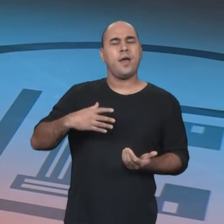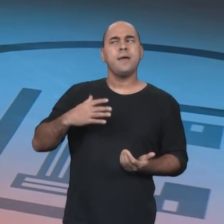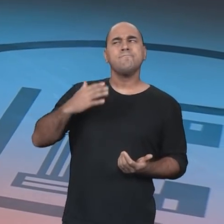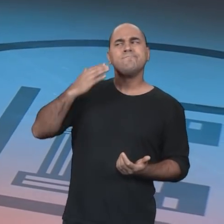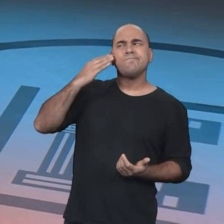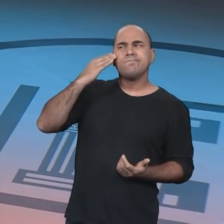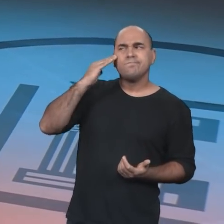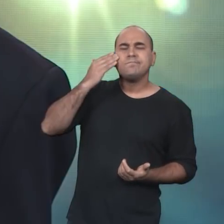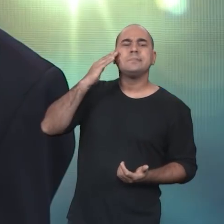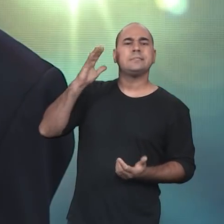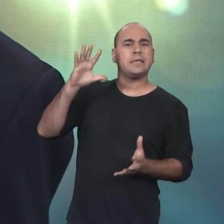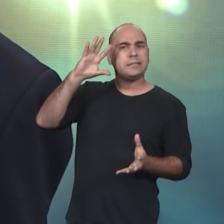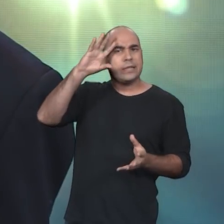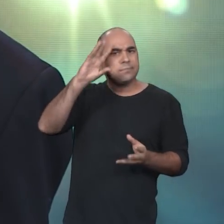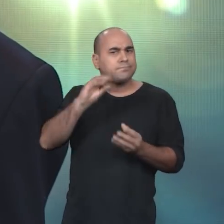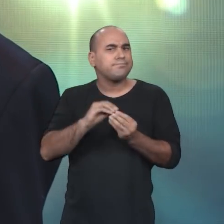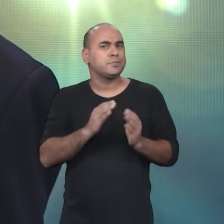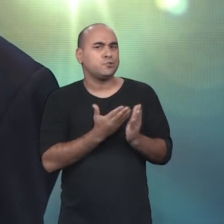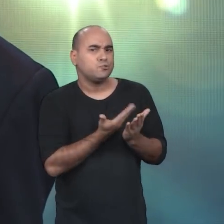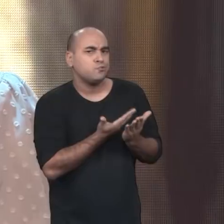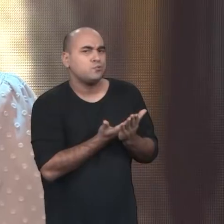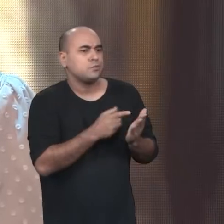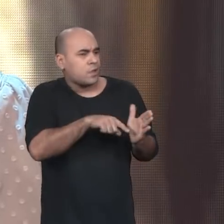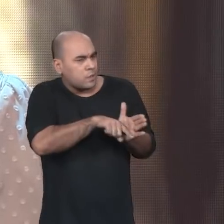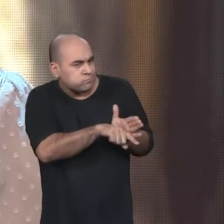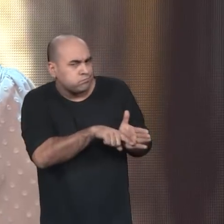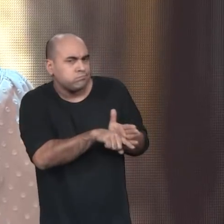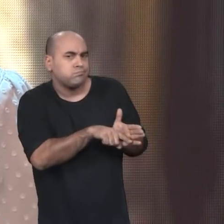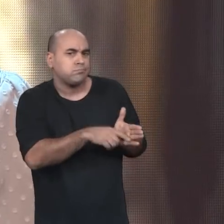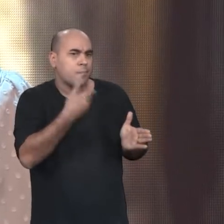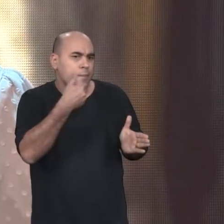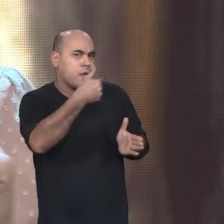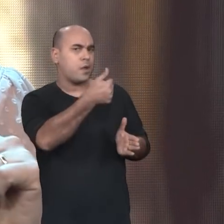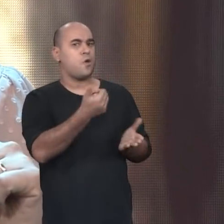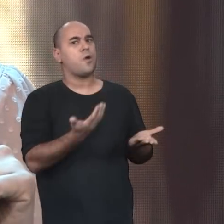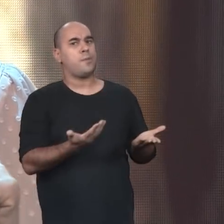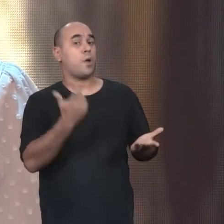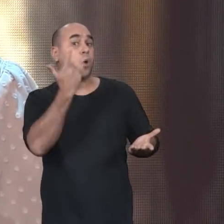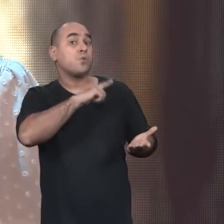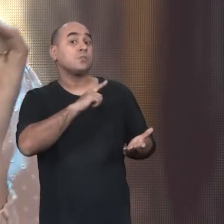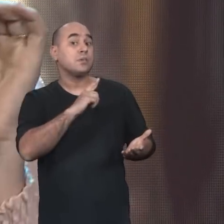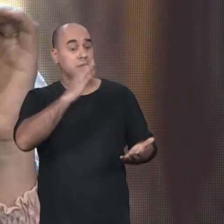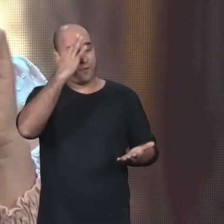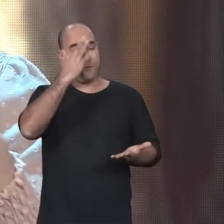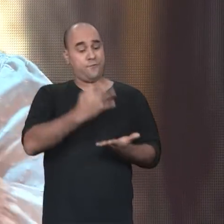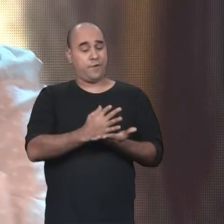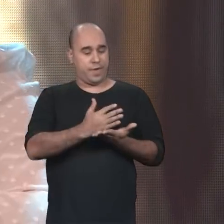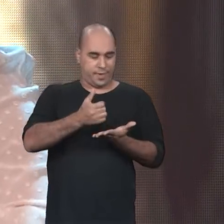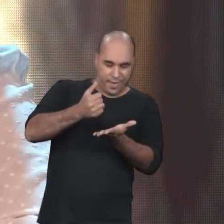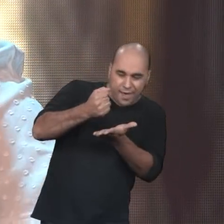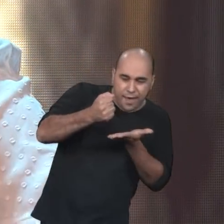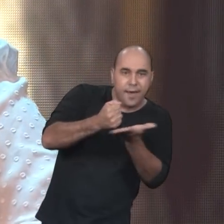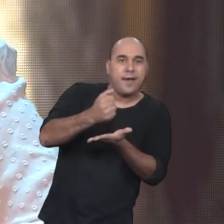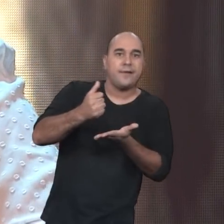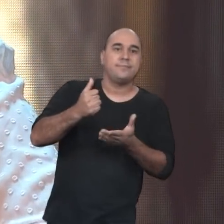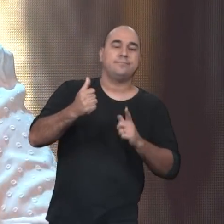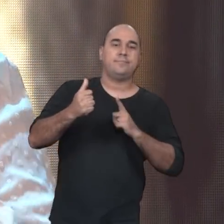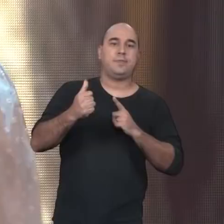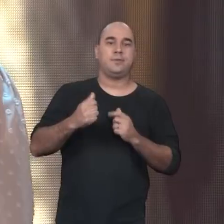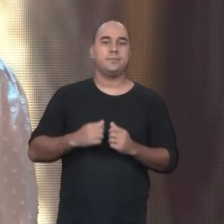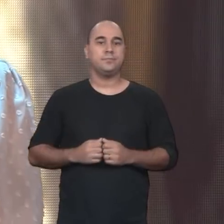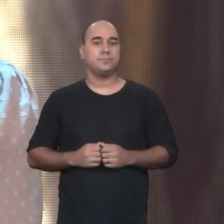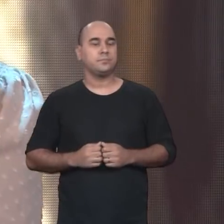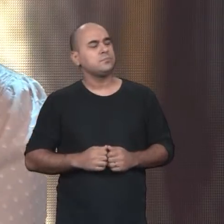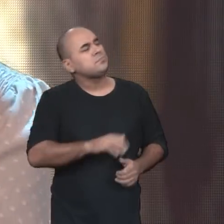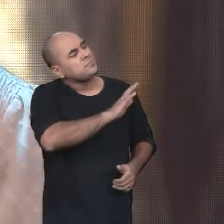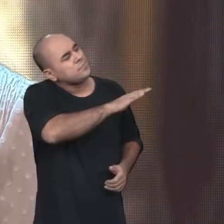essa... E deu para entender aqui de maneira didática. Simples, exatamente. Agora a gente tem outra pergunta aqui. Fé é um sentimento